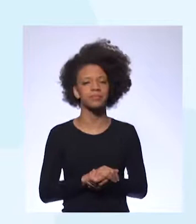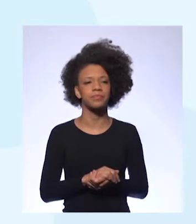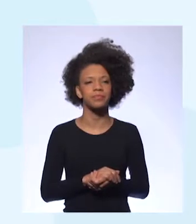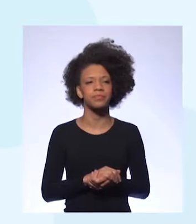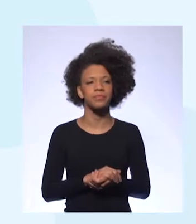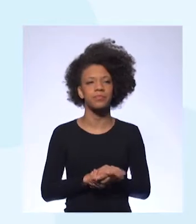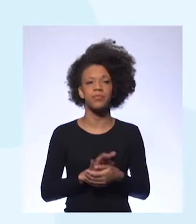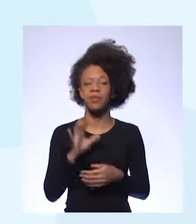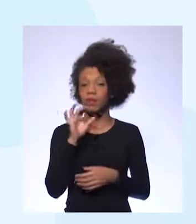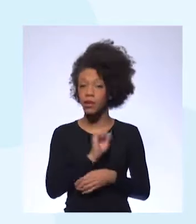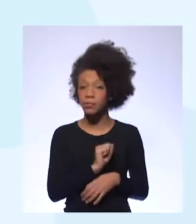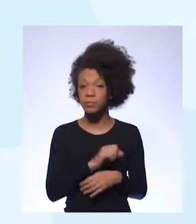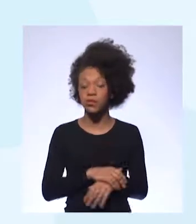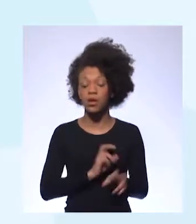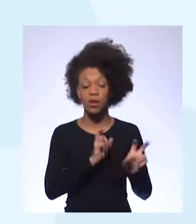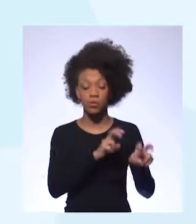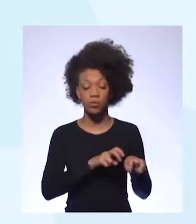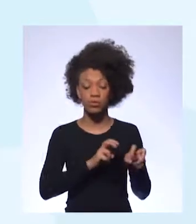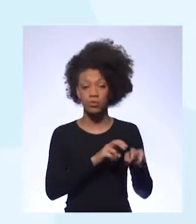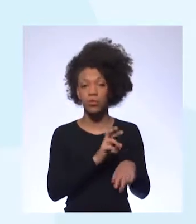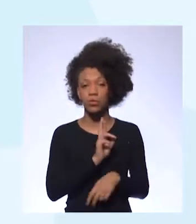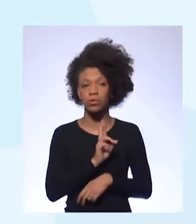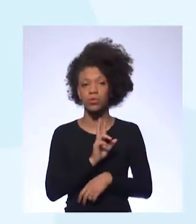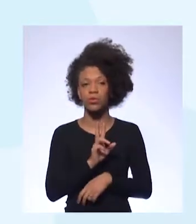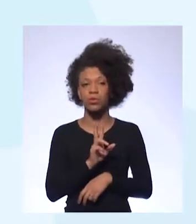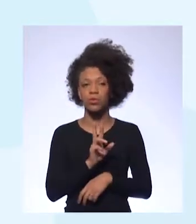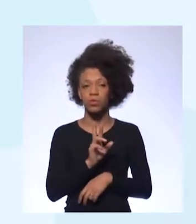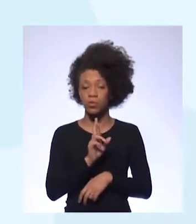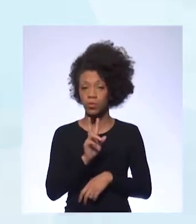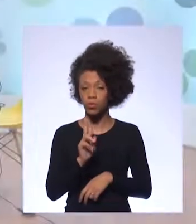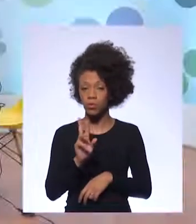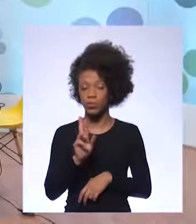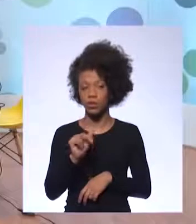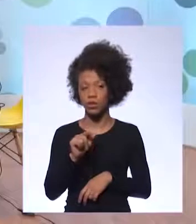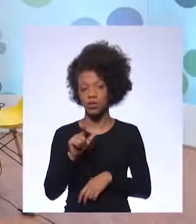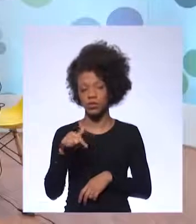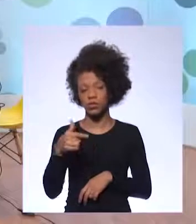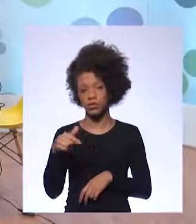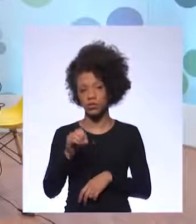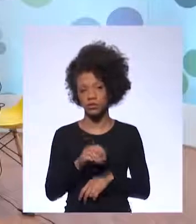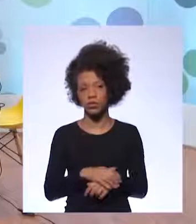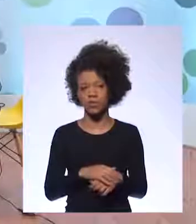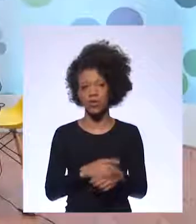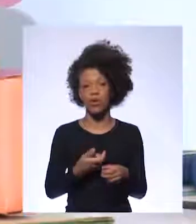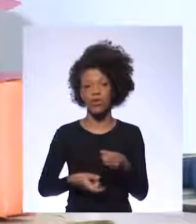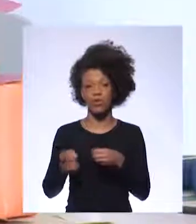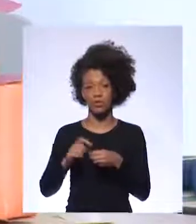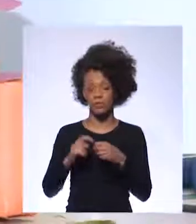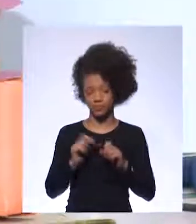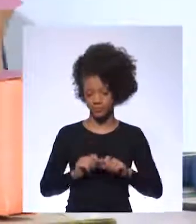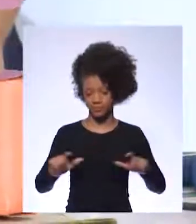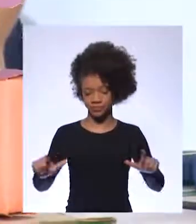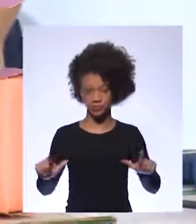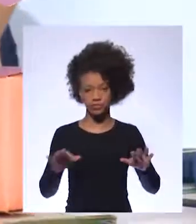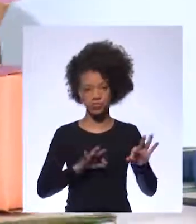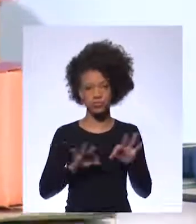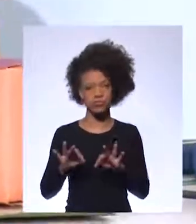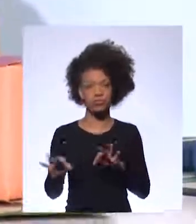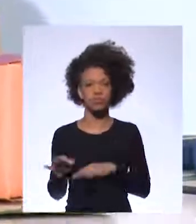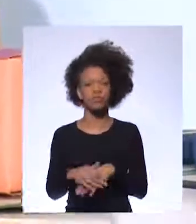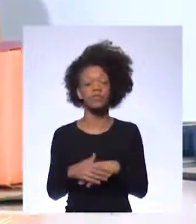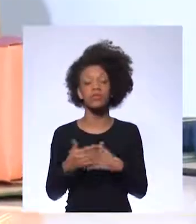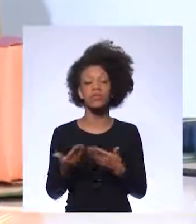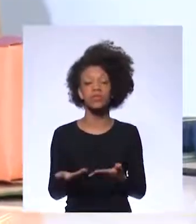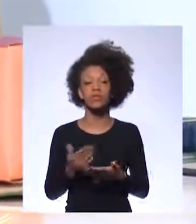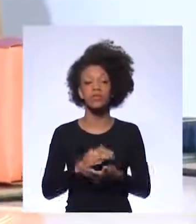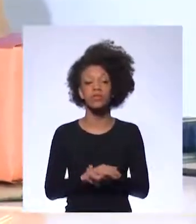vamos lá rapidamente estão sobre a ruralização pode voltar aqui para o maquete aqui da prova do mini mundo ruralização que é